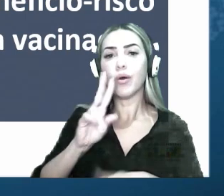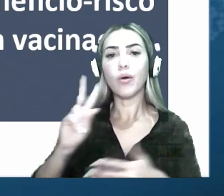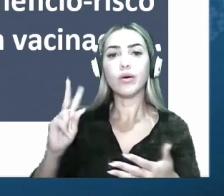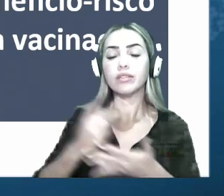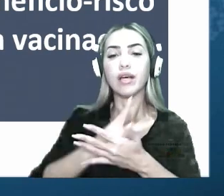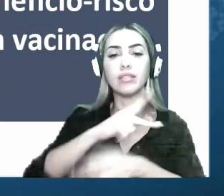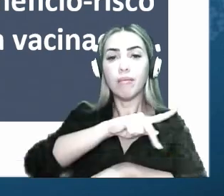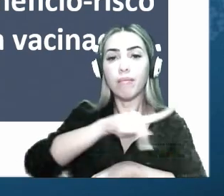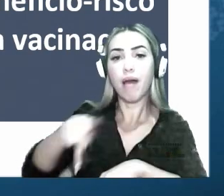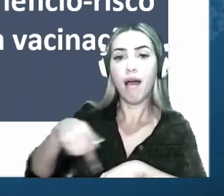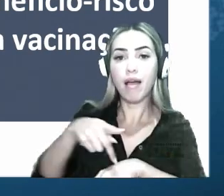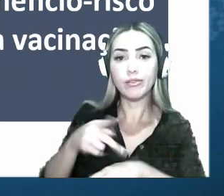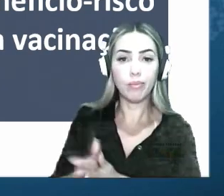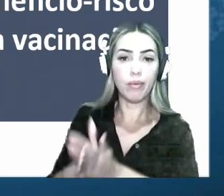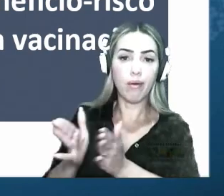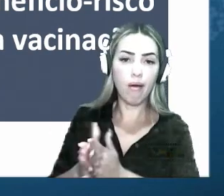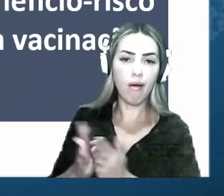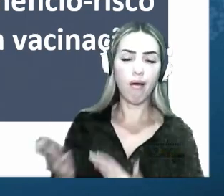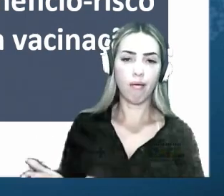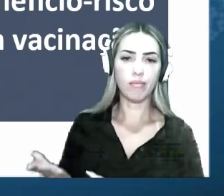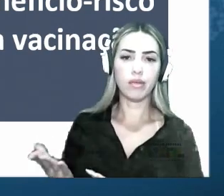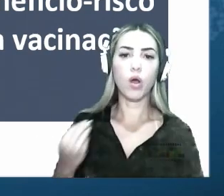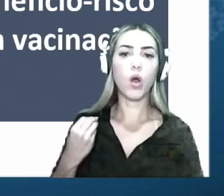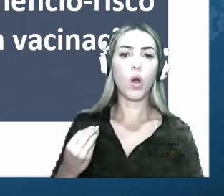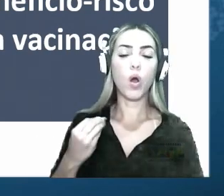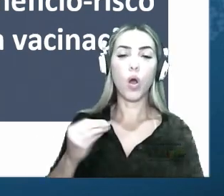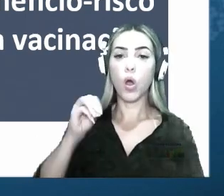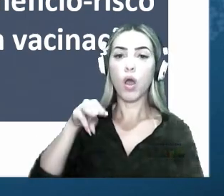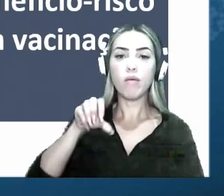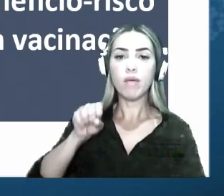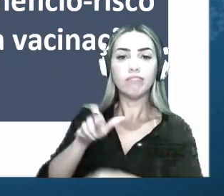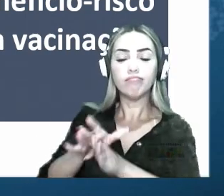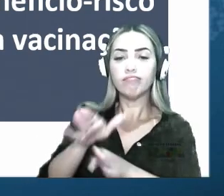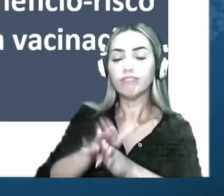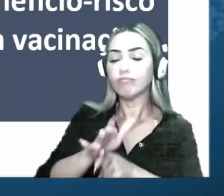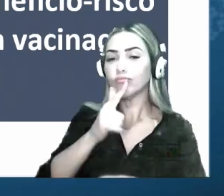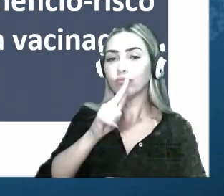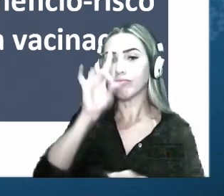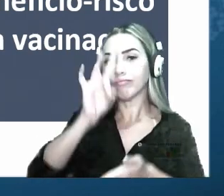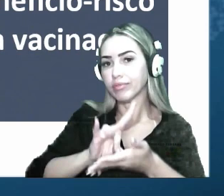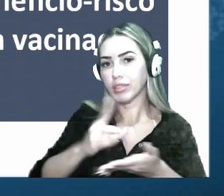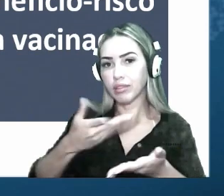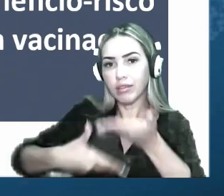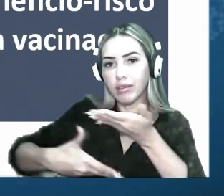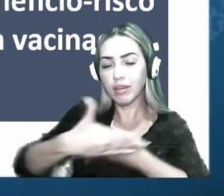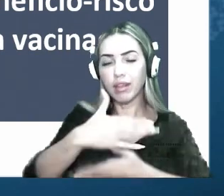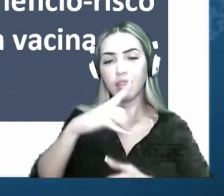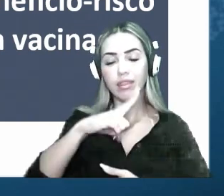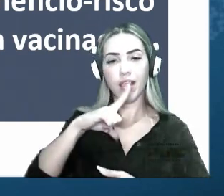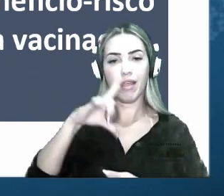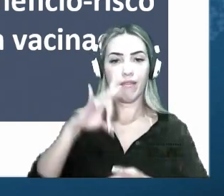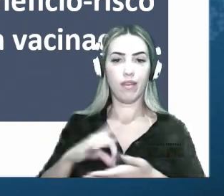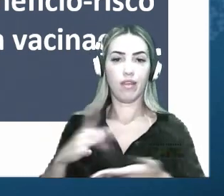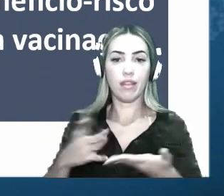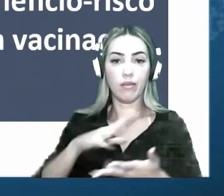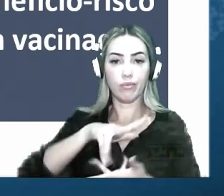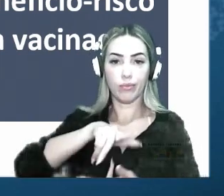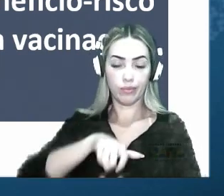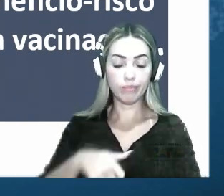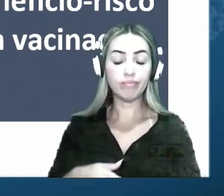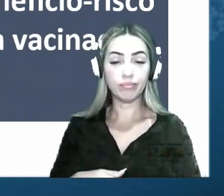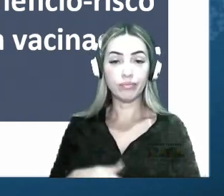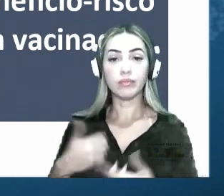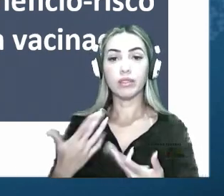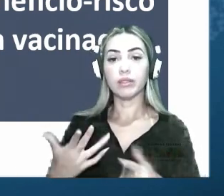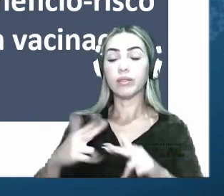país pobre. Ou seja, a recomendação da OMS não dialoga com a realidade. Não dialoga com a realidade. Então, veja, isso